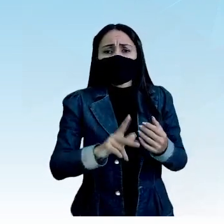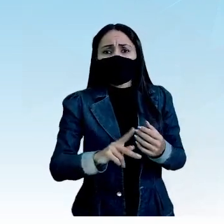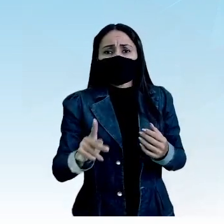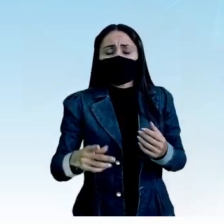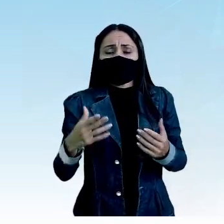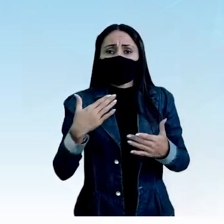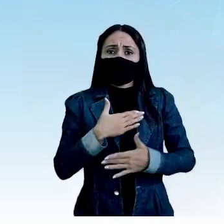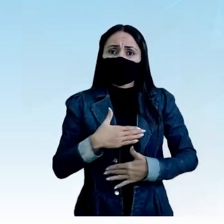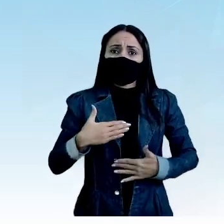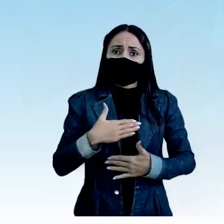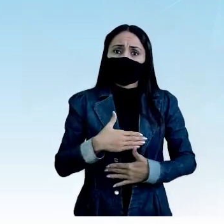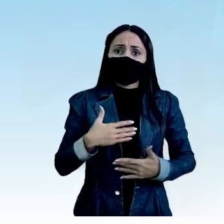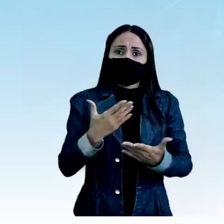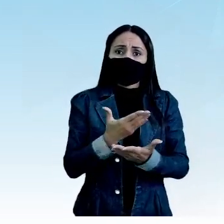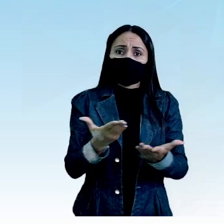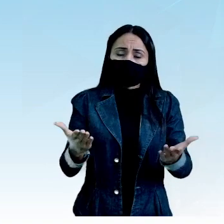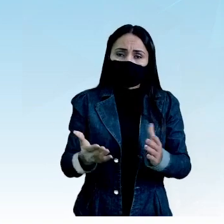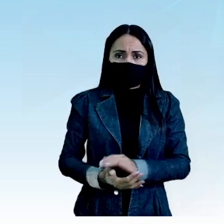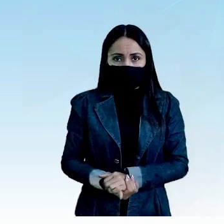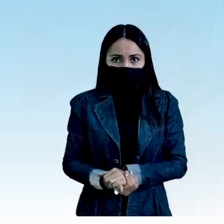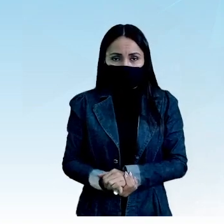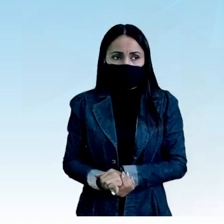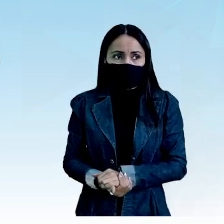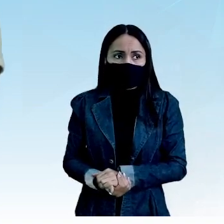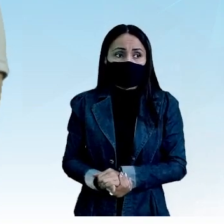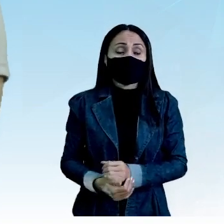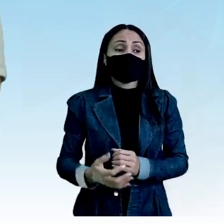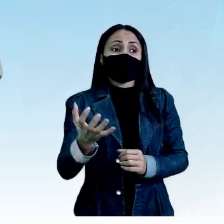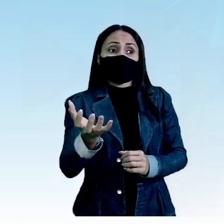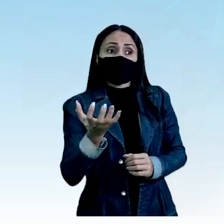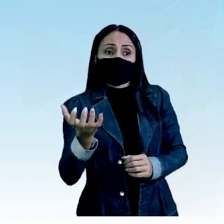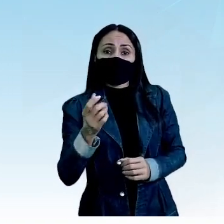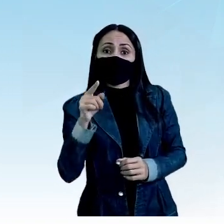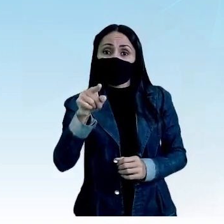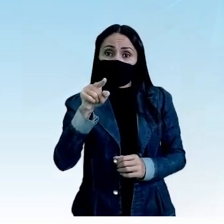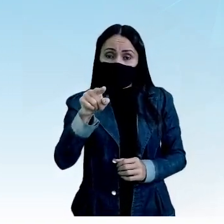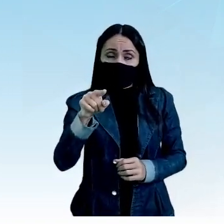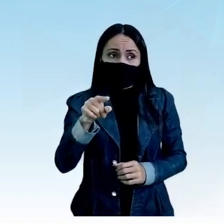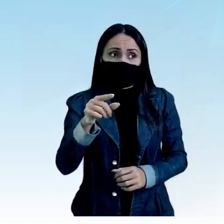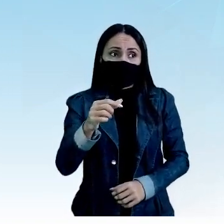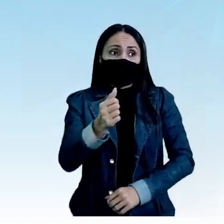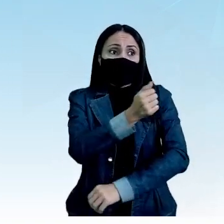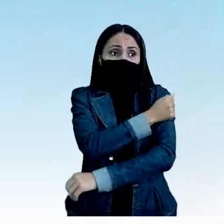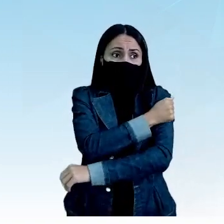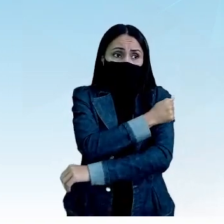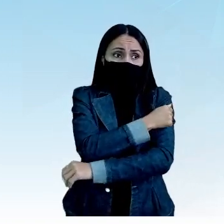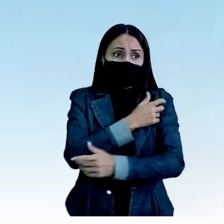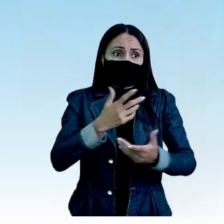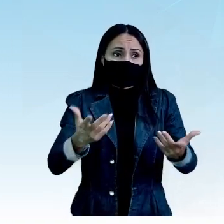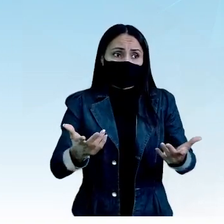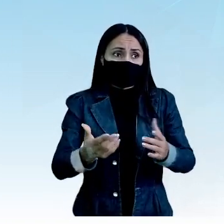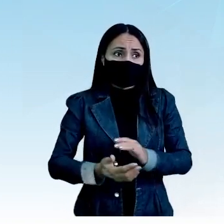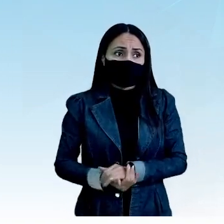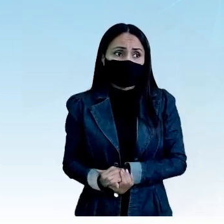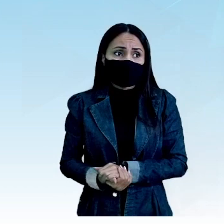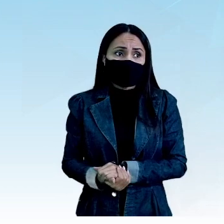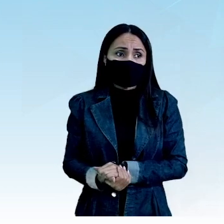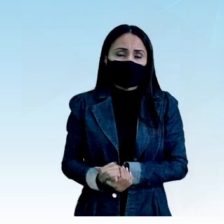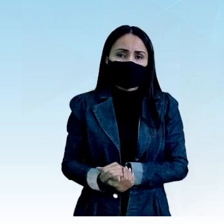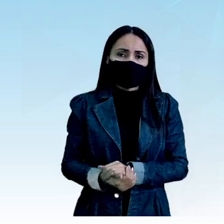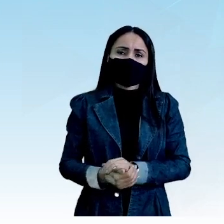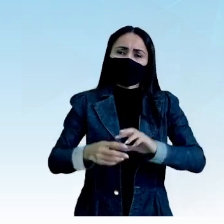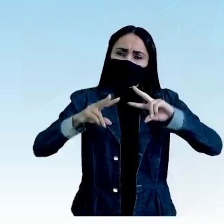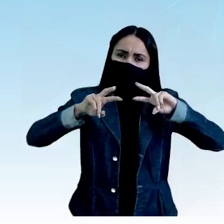aqui um desafio. Darei, eu quero que você, conforme o professor falou, investigasse